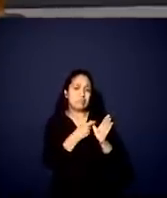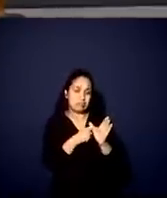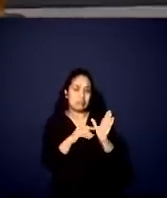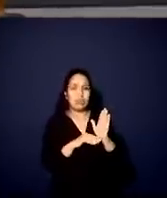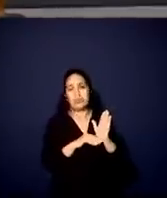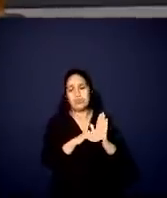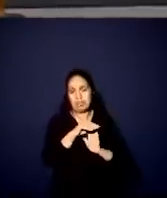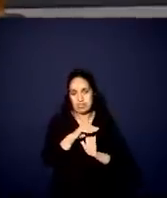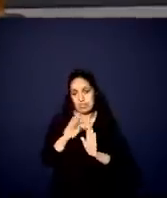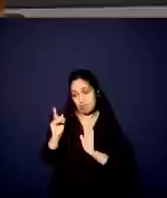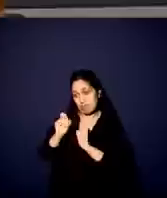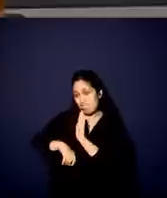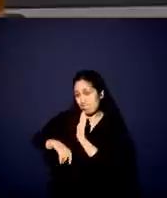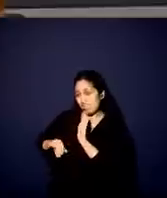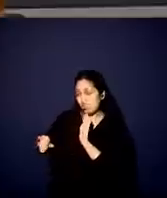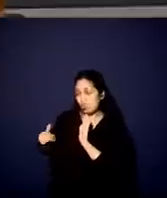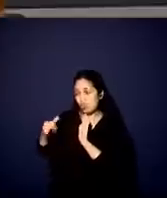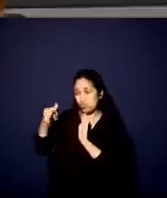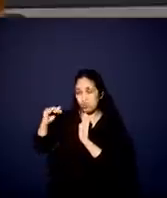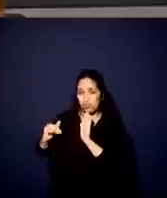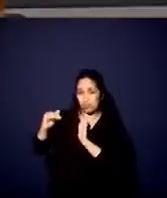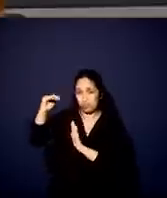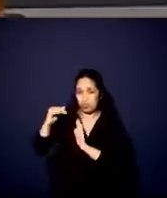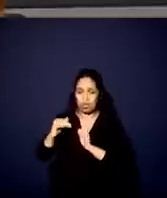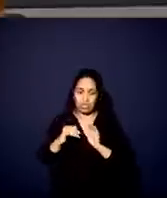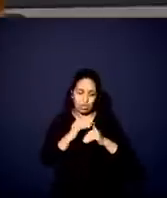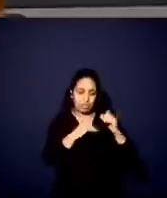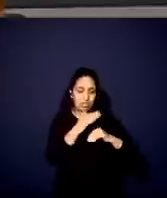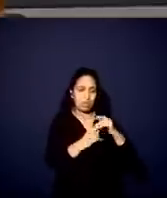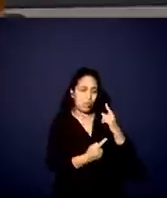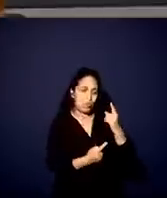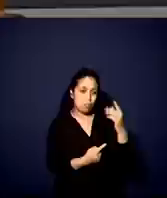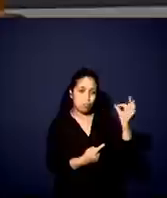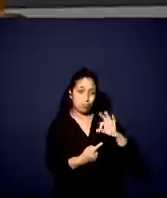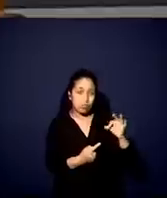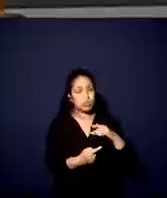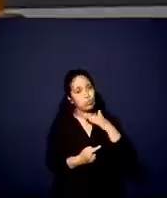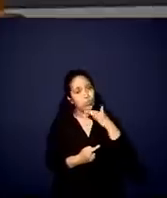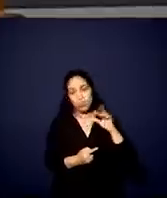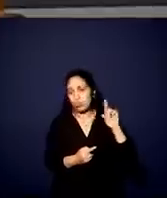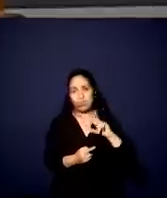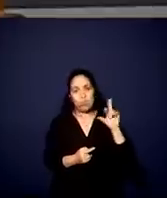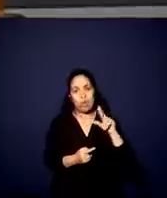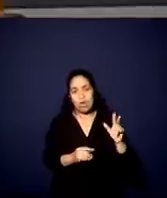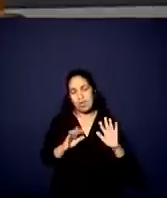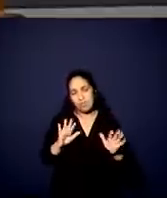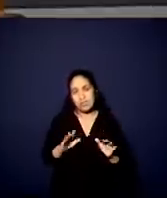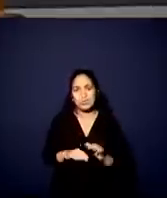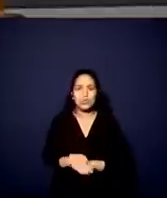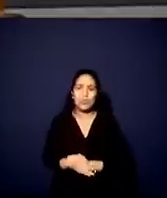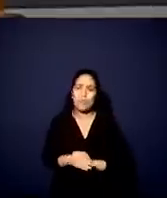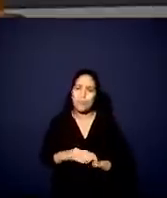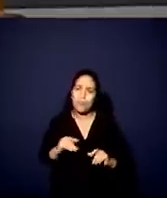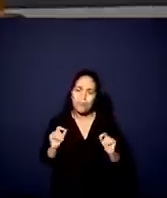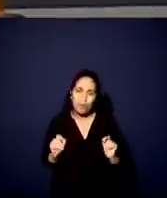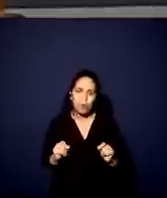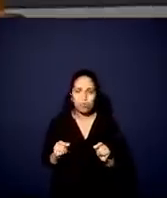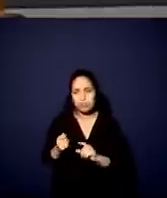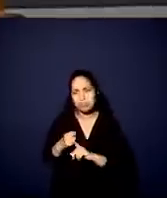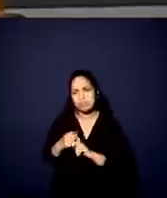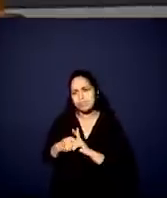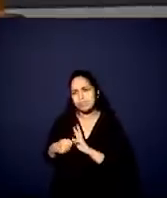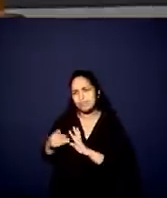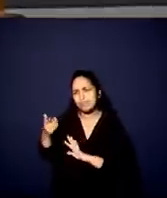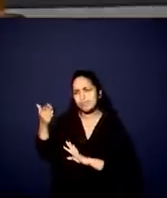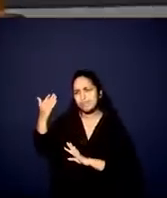olha só com a taxa de juros tão alta crescer 1% não é ruim o que me incomoda é o seguinte é que há poucos meses